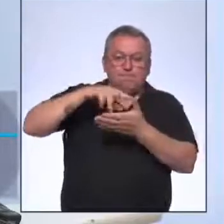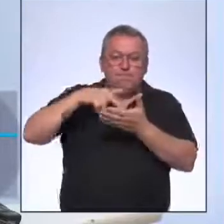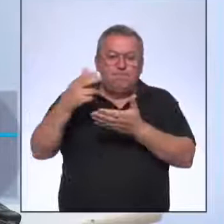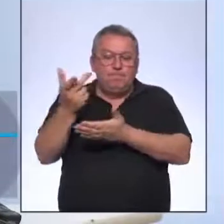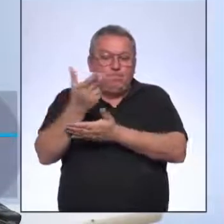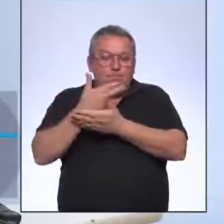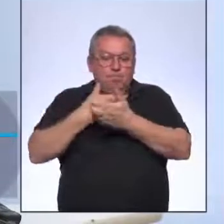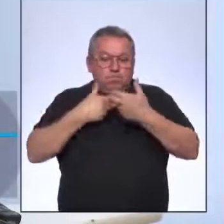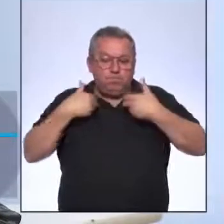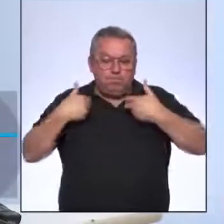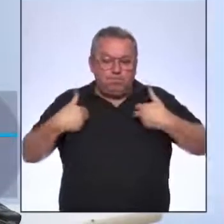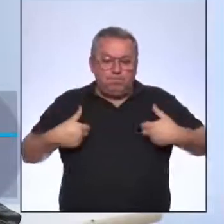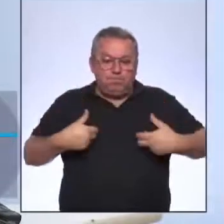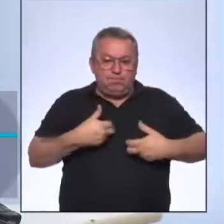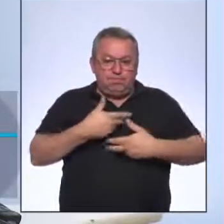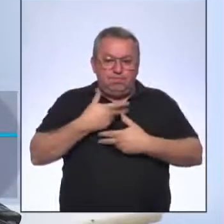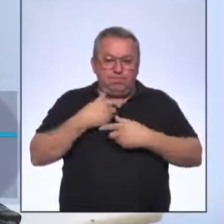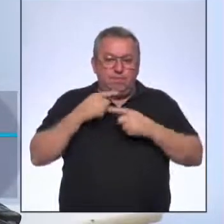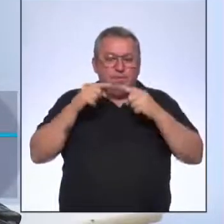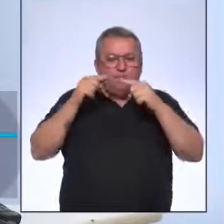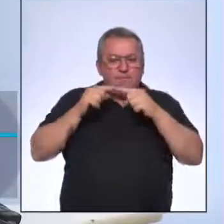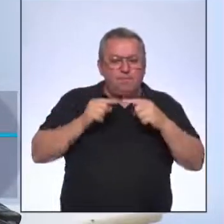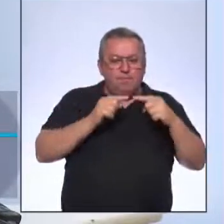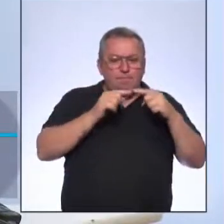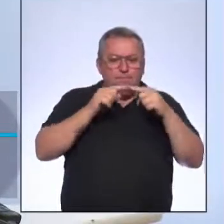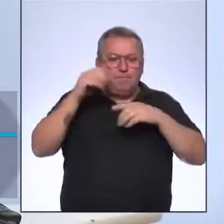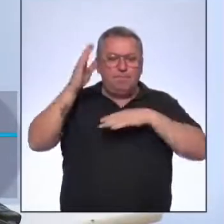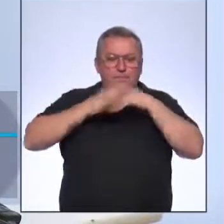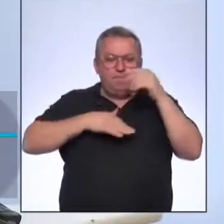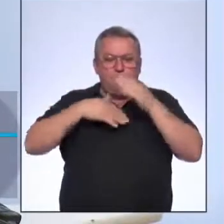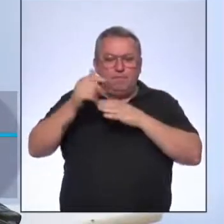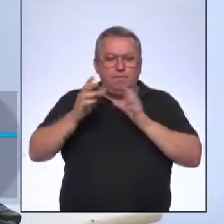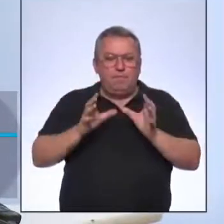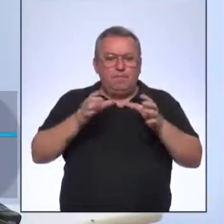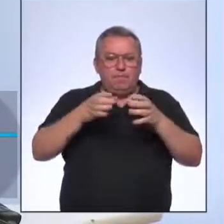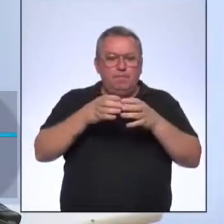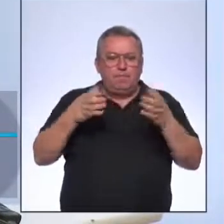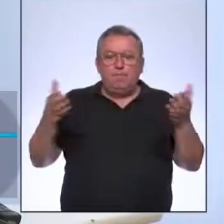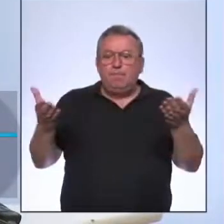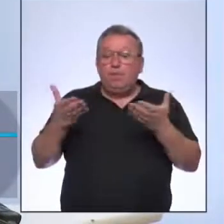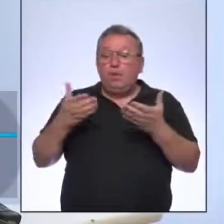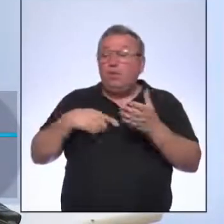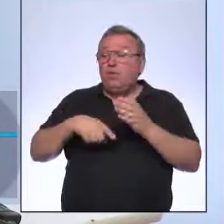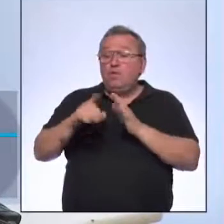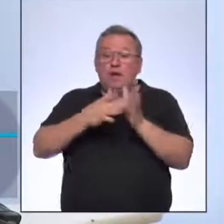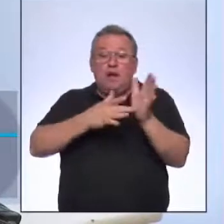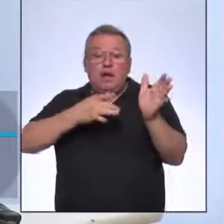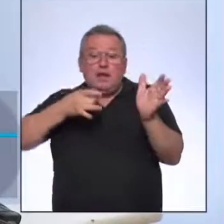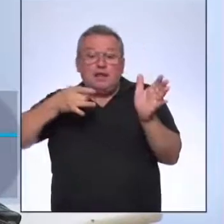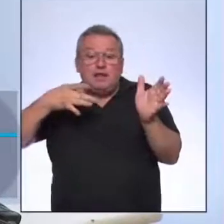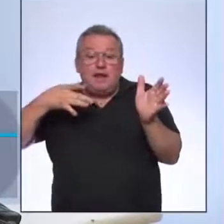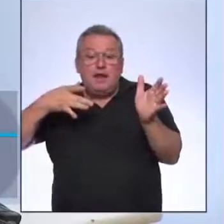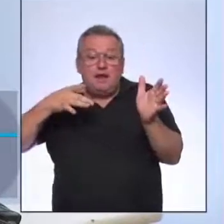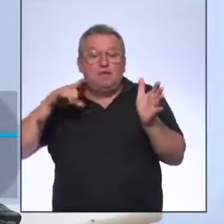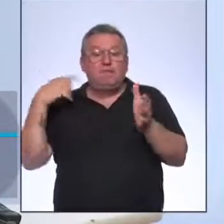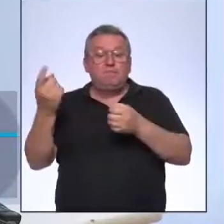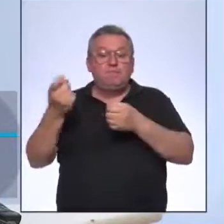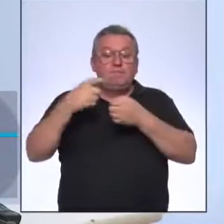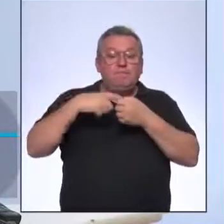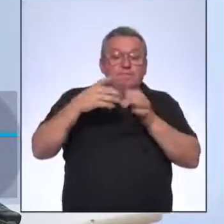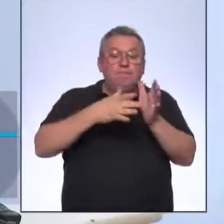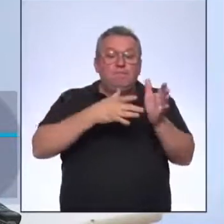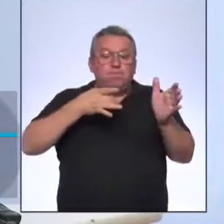corporais sempre ligados a alguma questão prática da tribo. Nós vamos sair para caçar. Nós voltamos da caça,